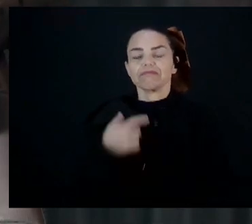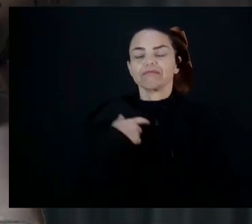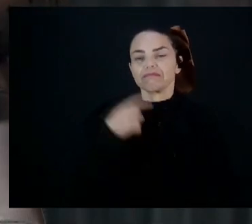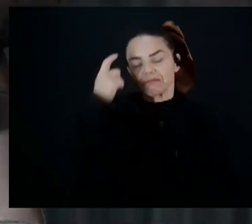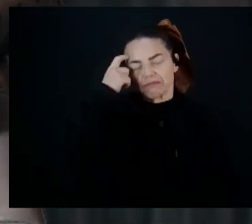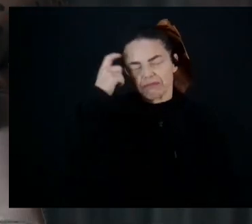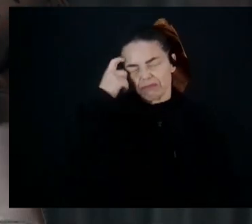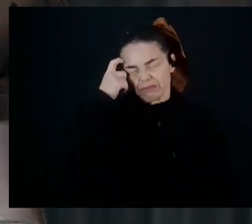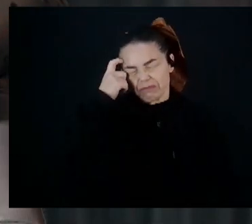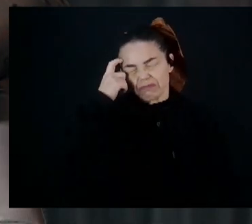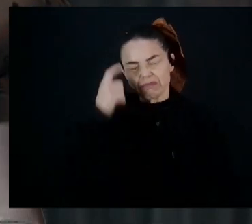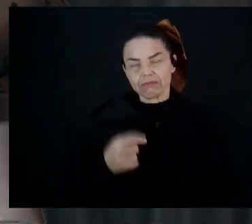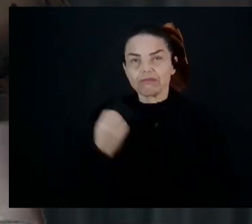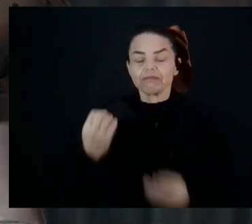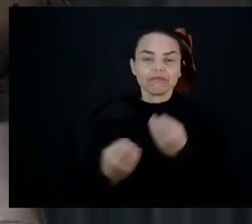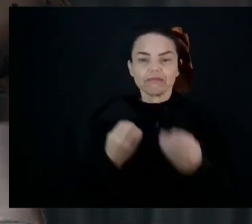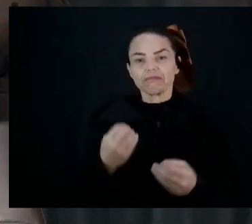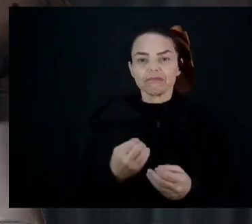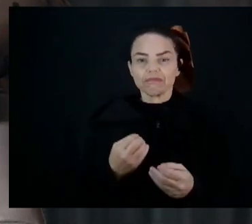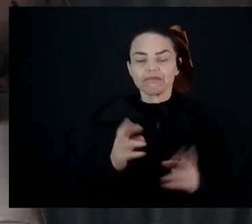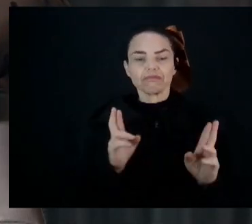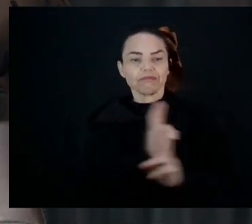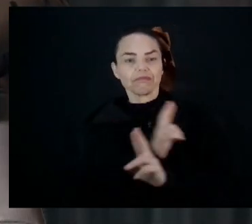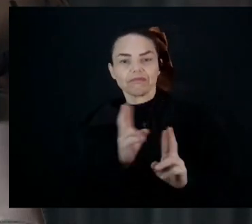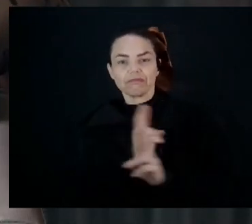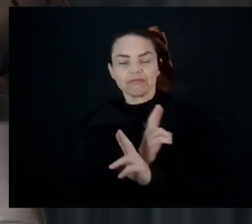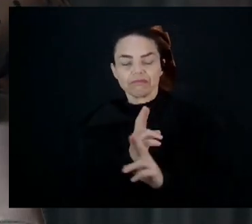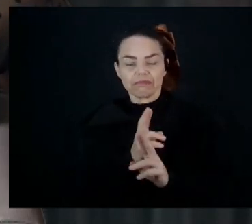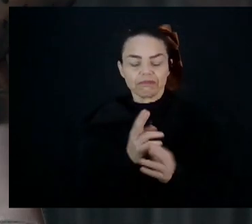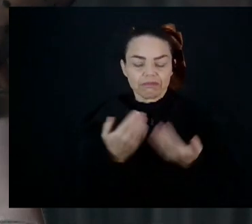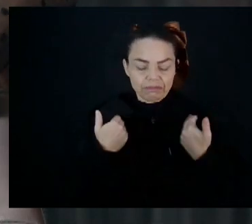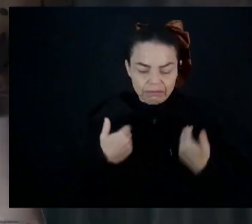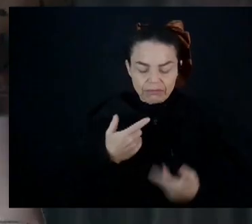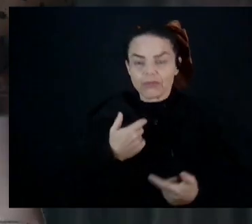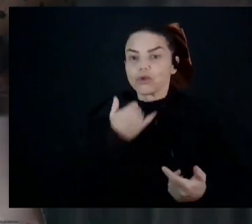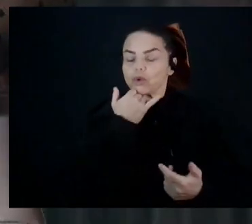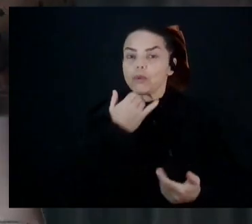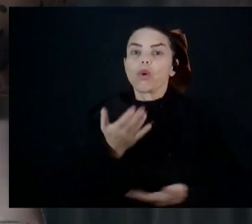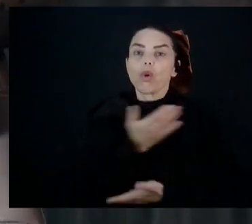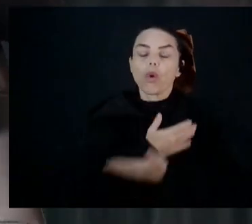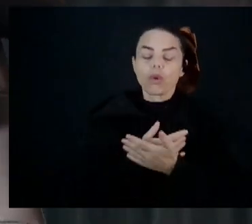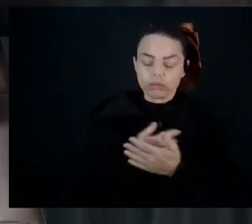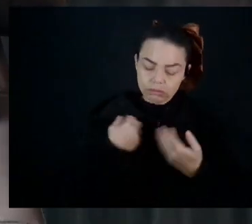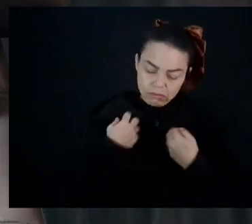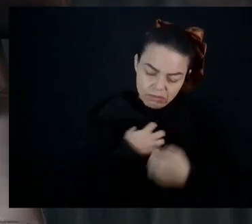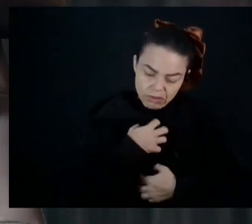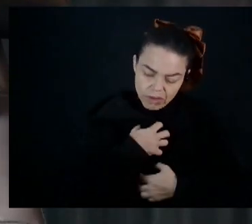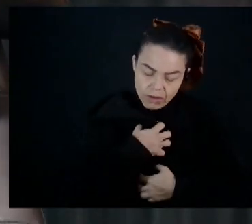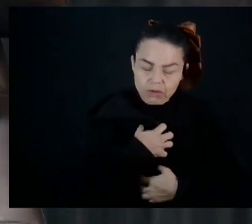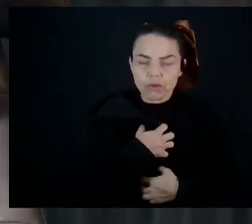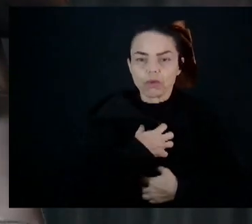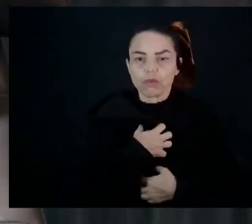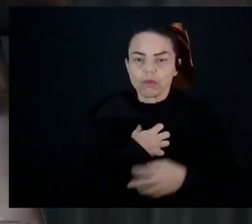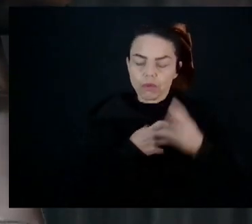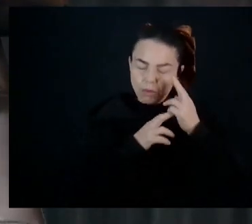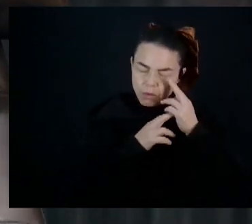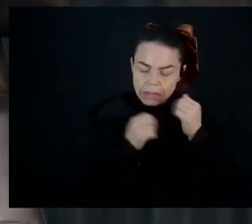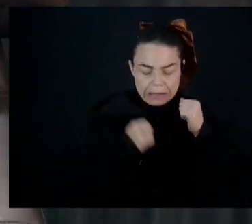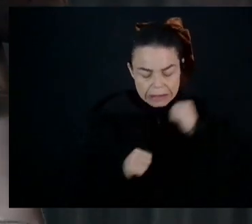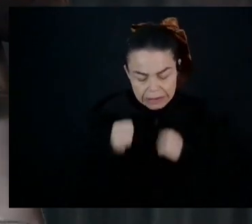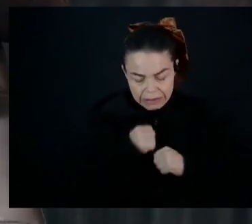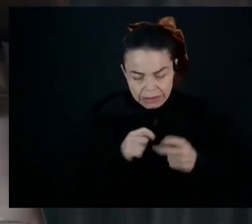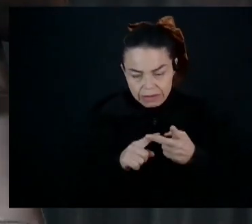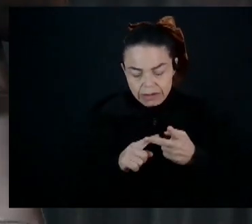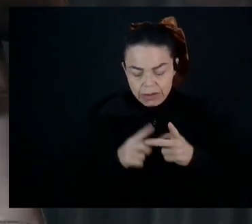da forma como a gente se relaciona com o sono e com o nosso dia, que é muito importante a gente trabalhar, que mexe com a ansiedade, que mexe com a